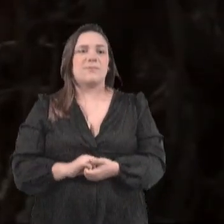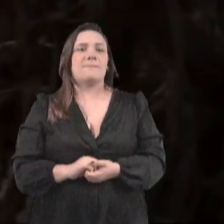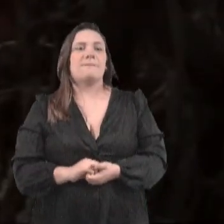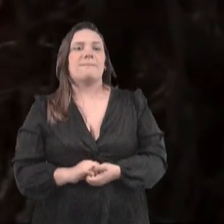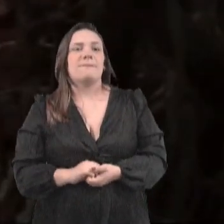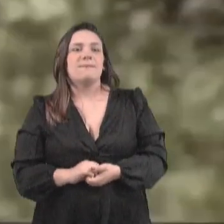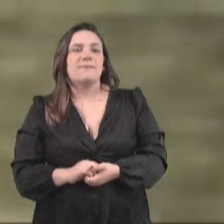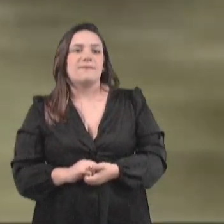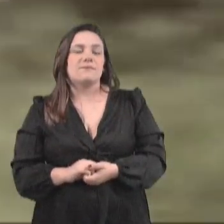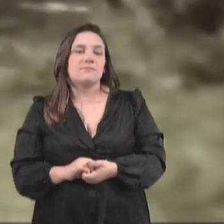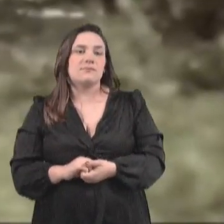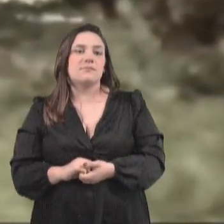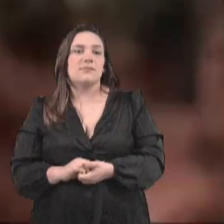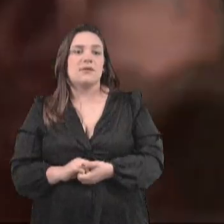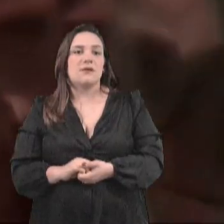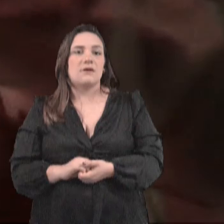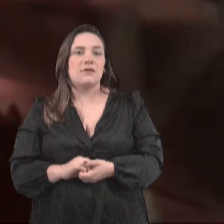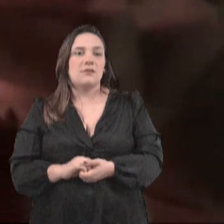Assim foi o acontecido.